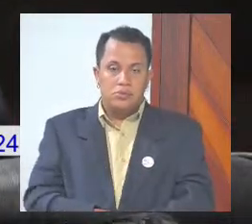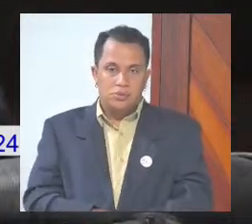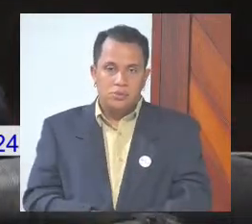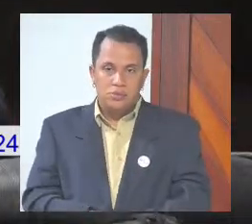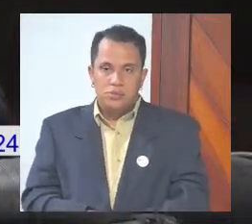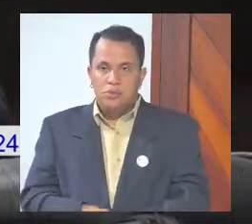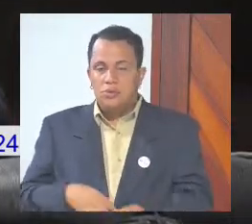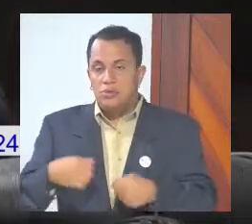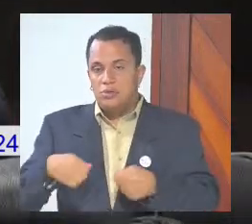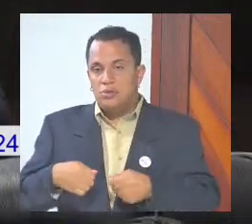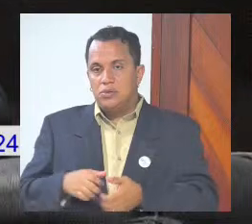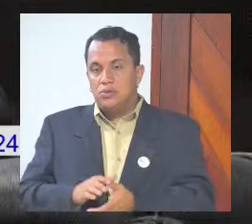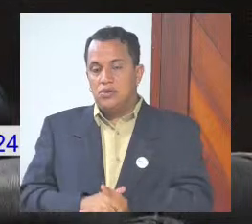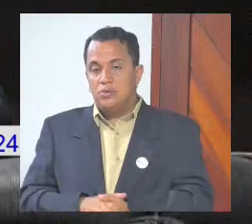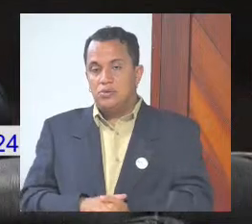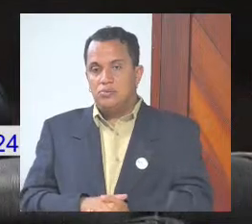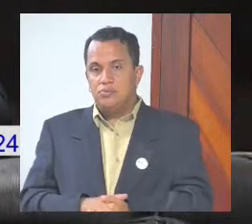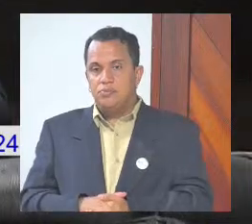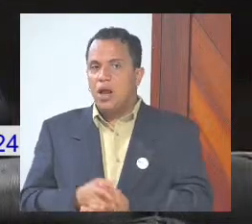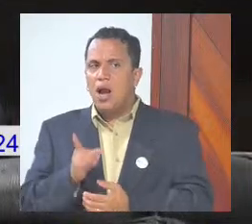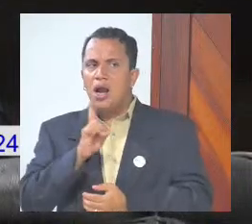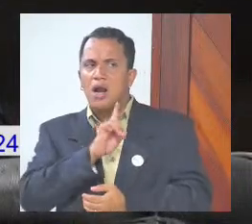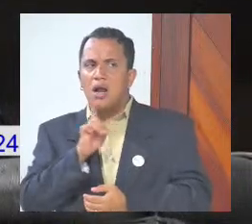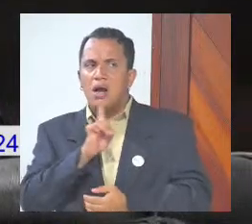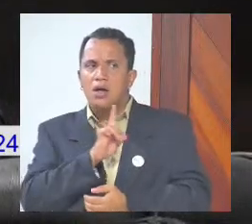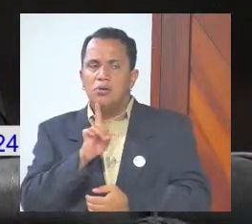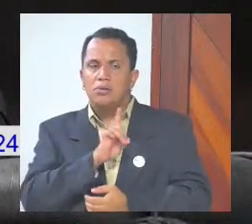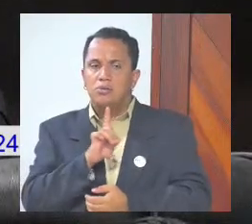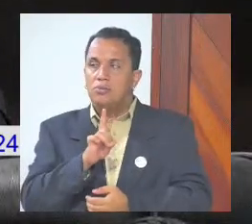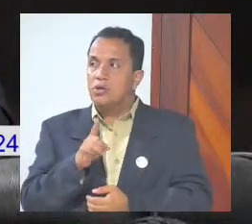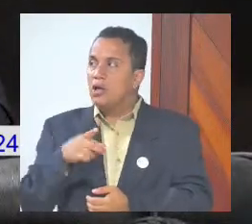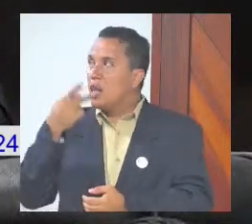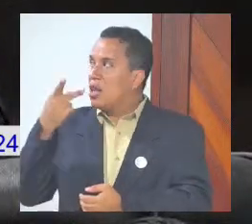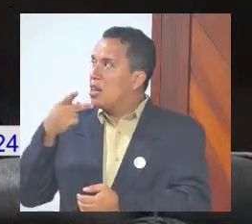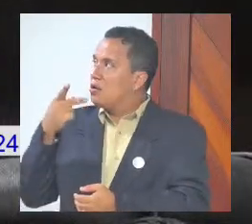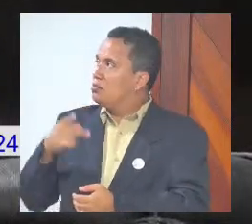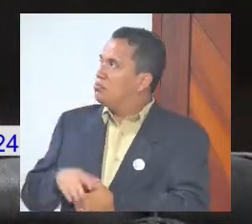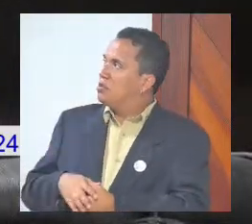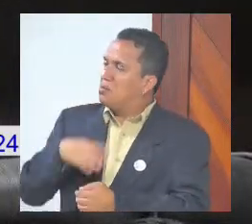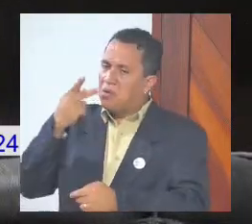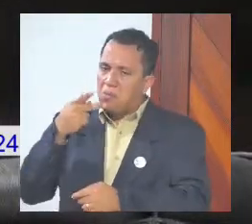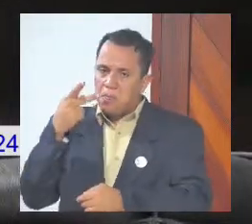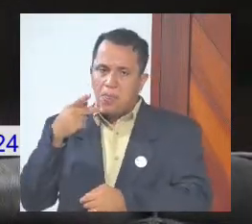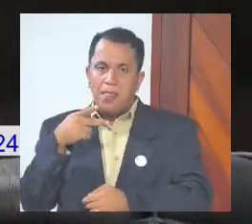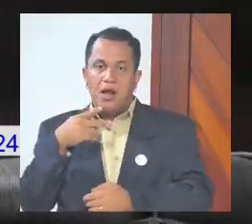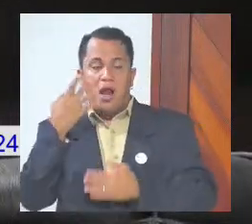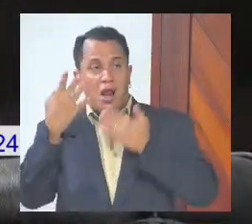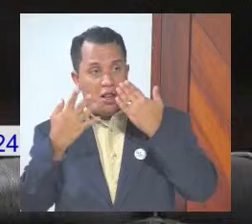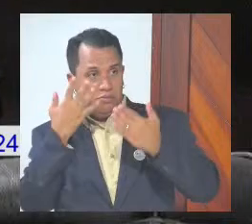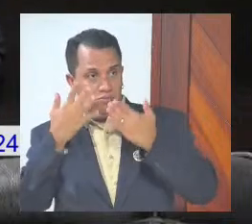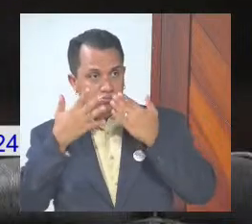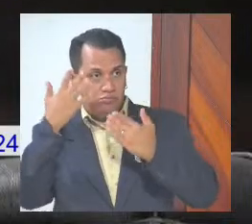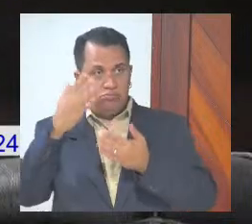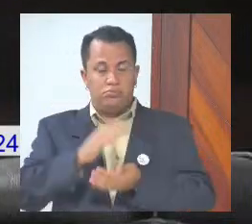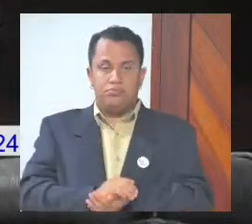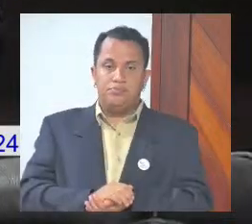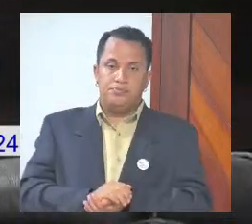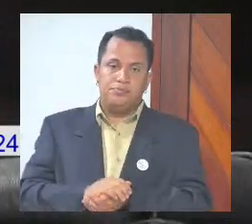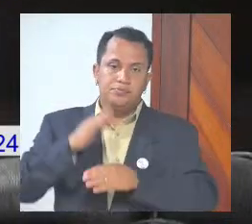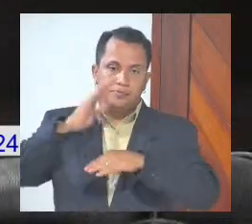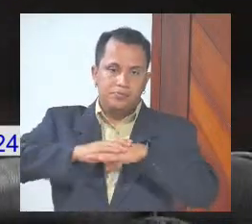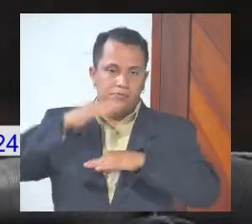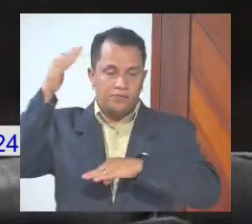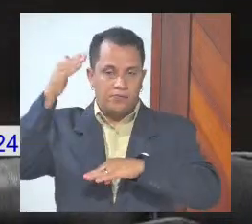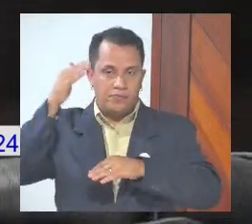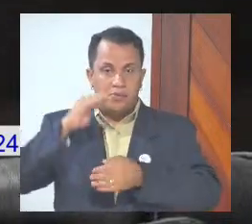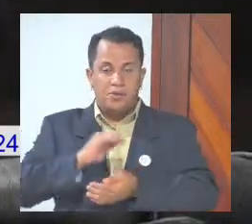automaticamente, eles estão aqui não para fazer um discurso bonito, não para levantar os pontos como